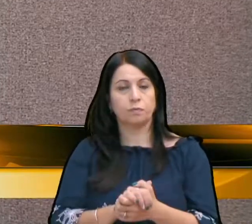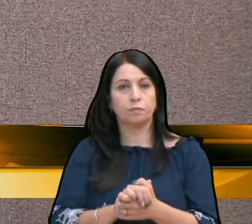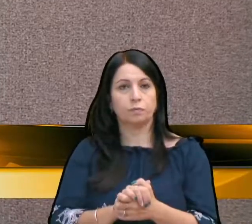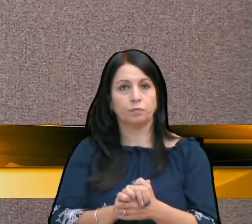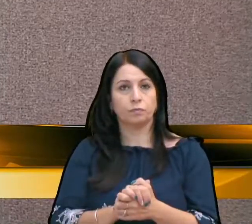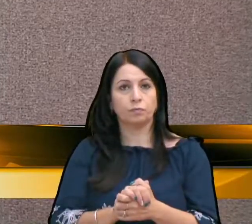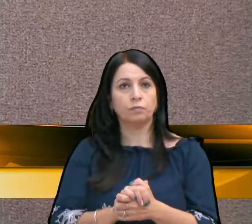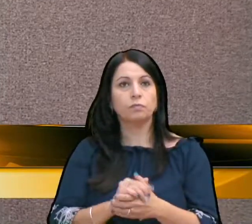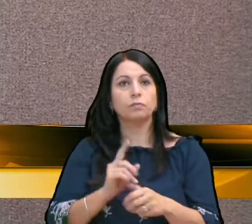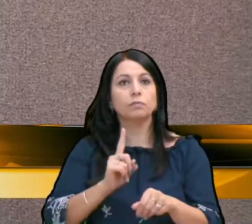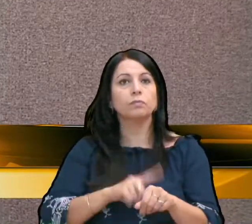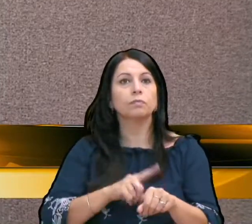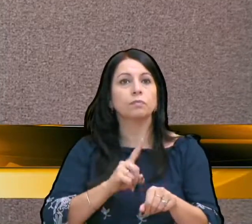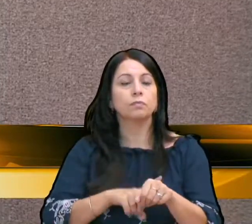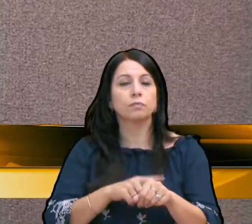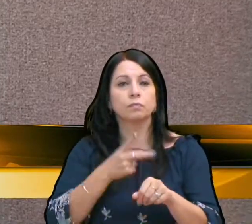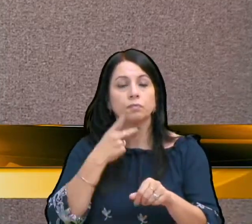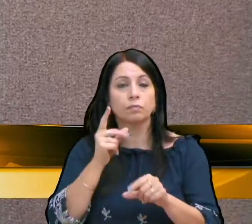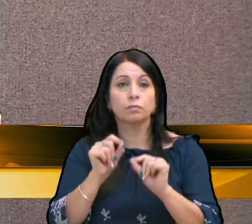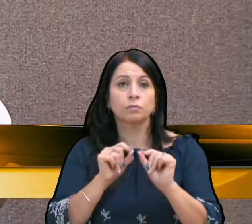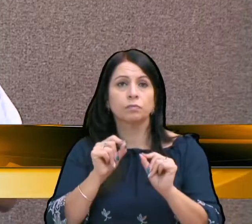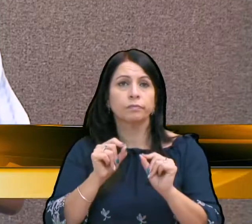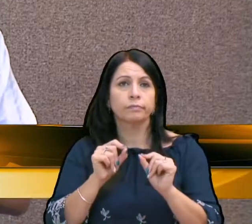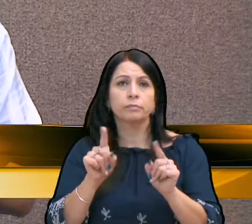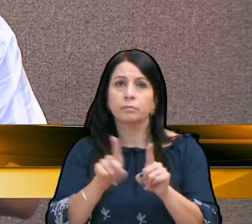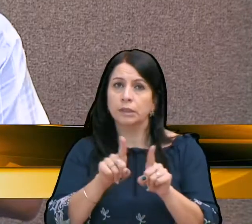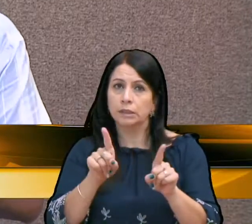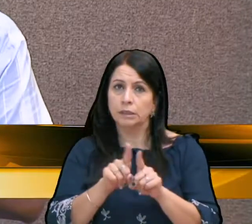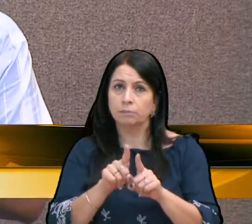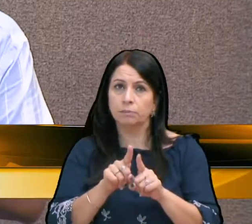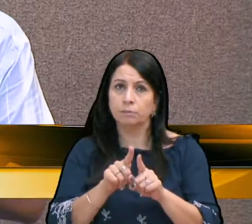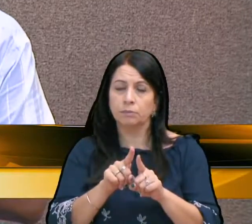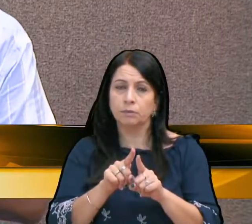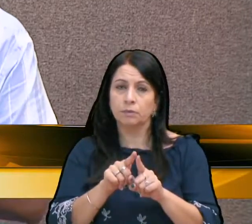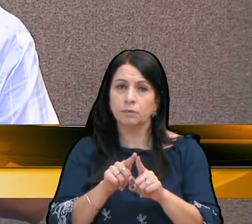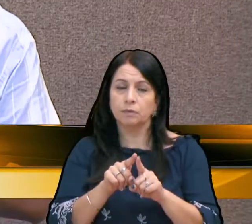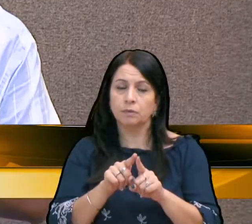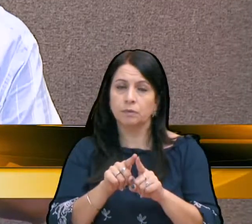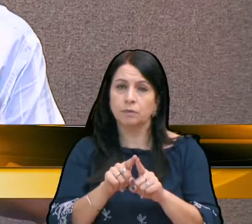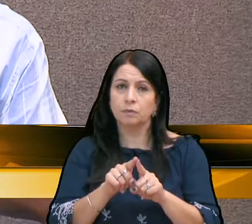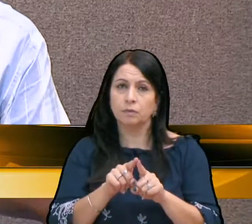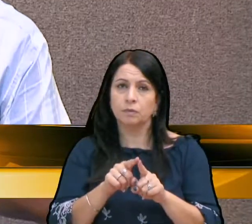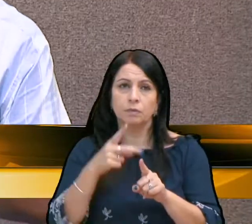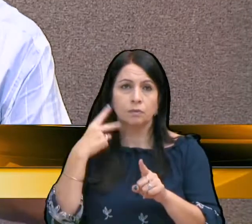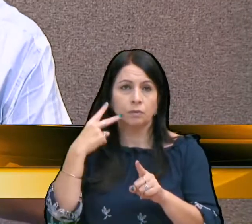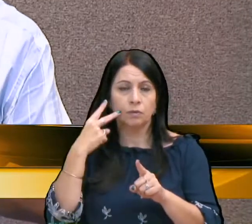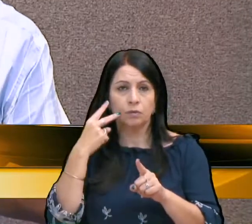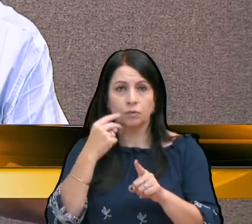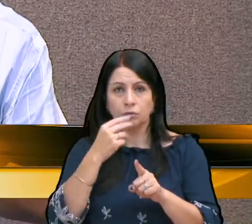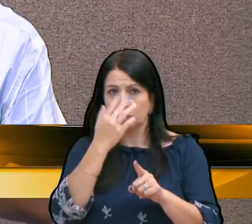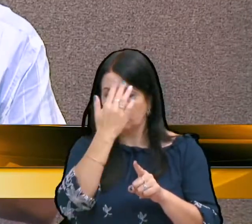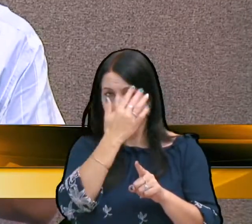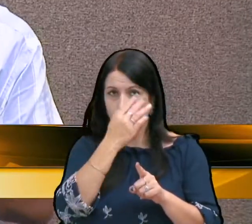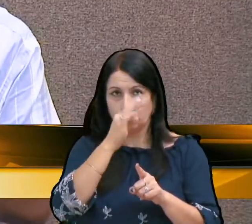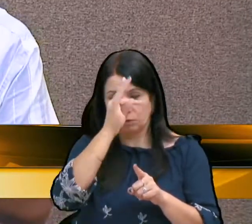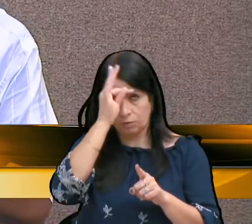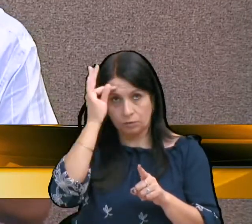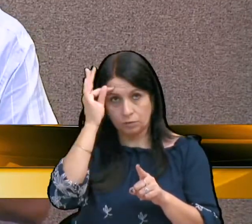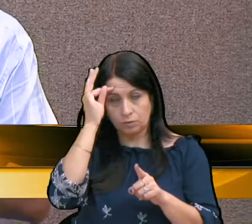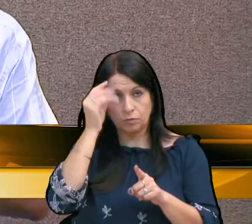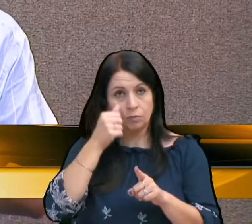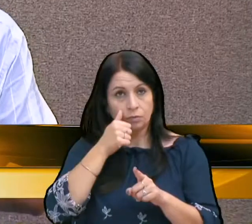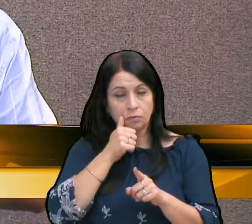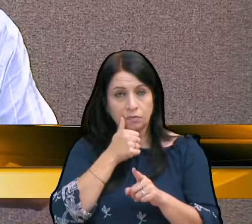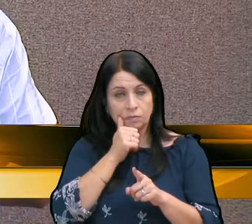o momento é de abordagem também da revisitação. Vereadora Adiló, que estava presente, vereador Gustavo Toigo, vereadora